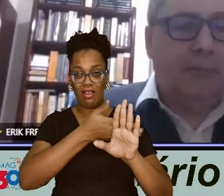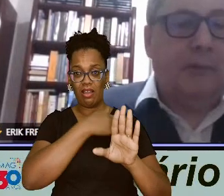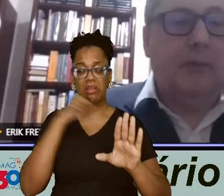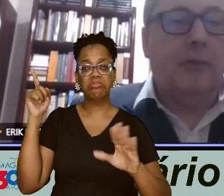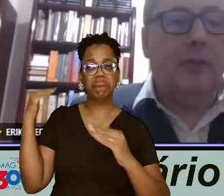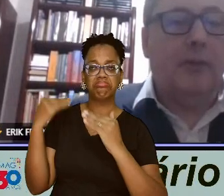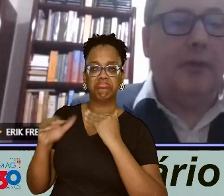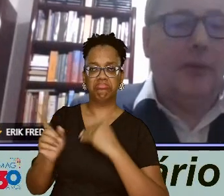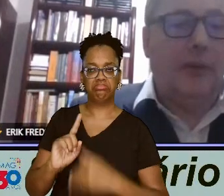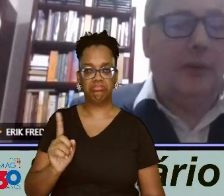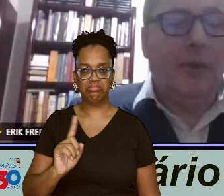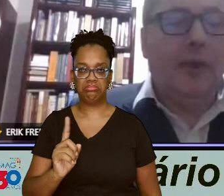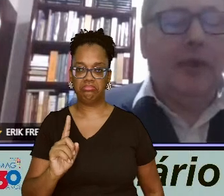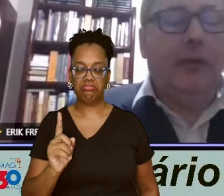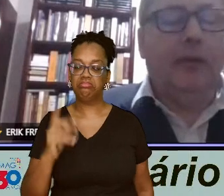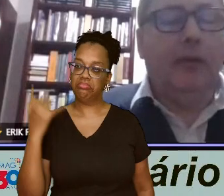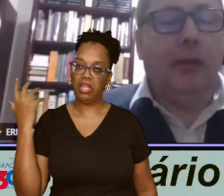não.